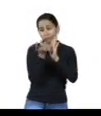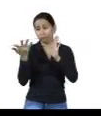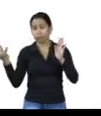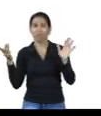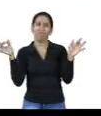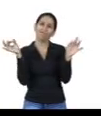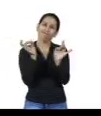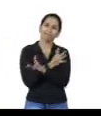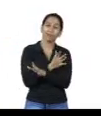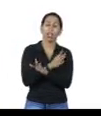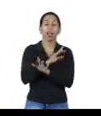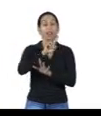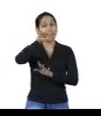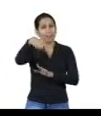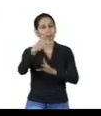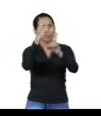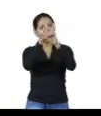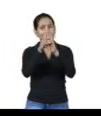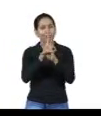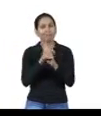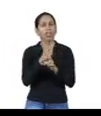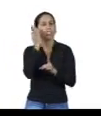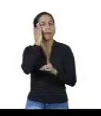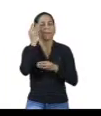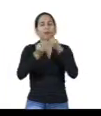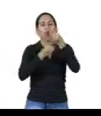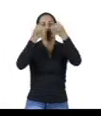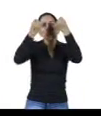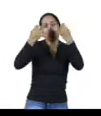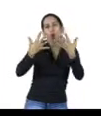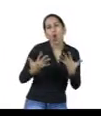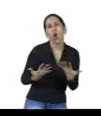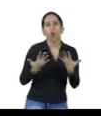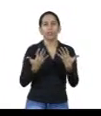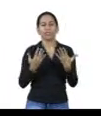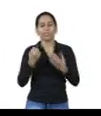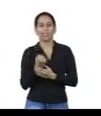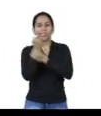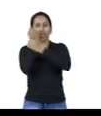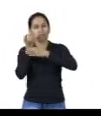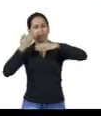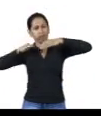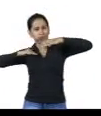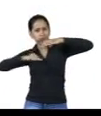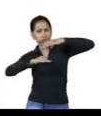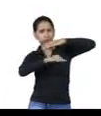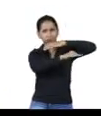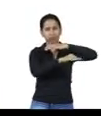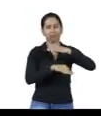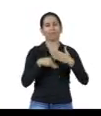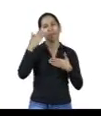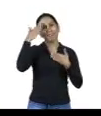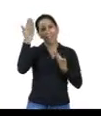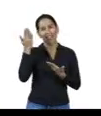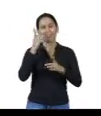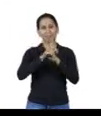ao fim, mas a gente ainda se vê para falar mais sobre segurança e mineração. Obrigado pela atenção e até a próxima!